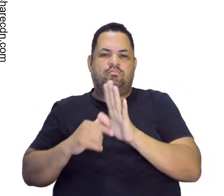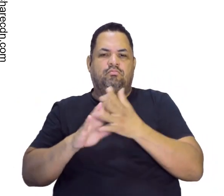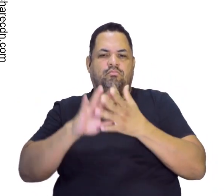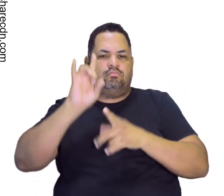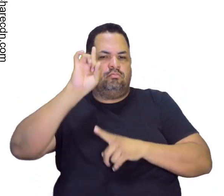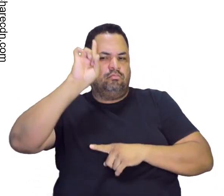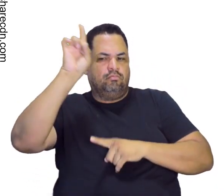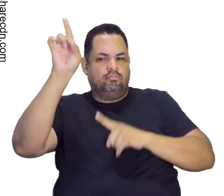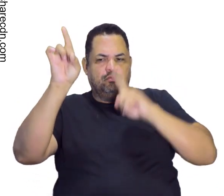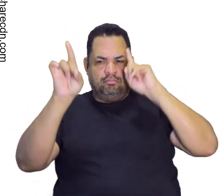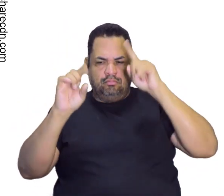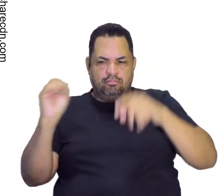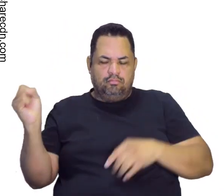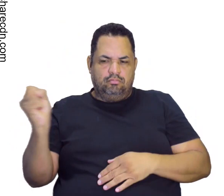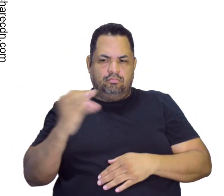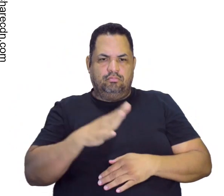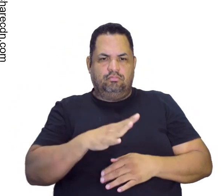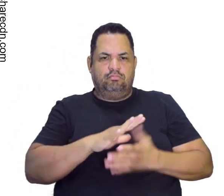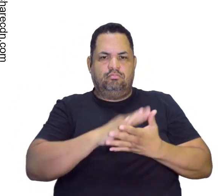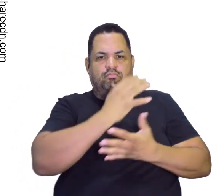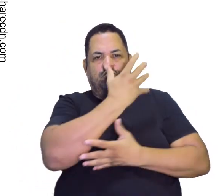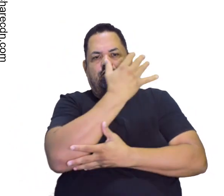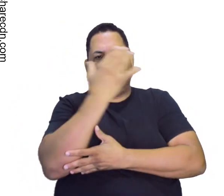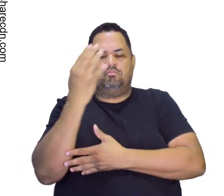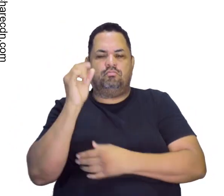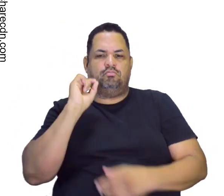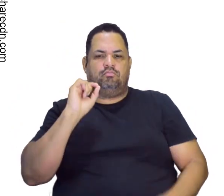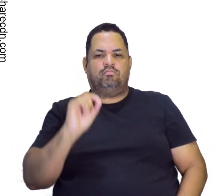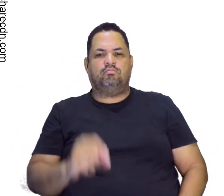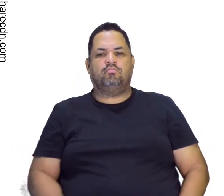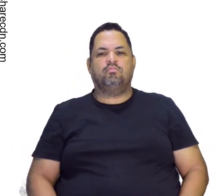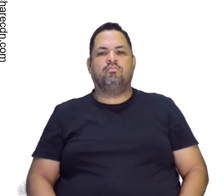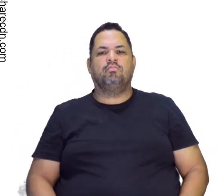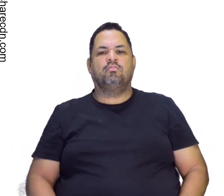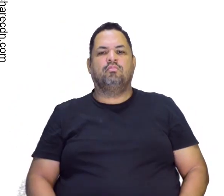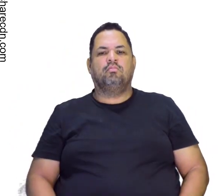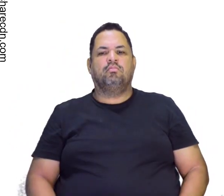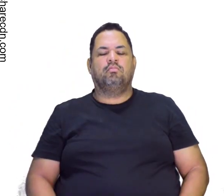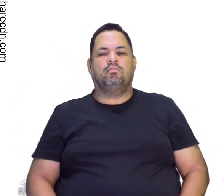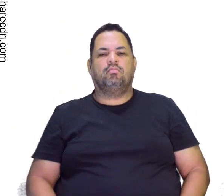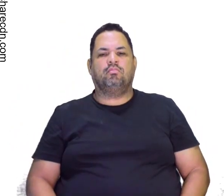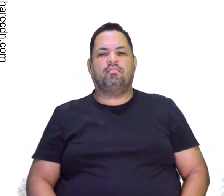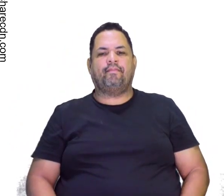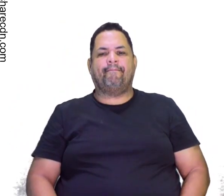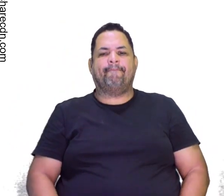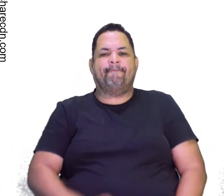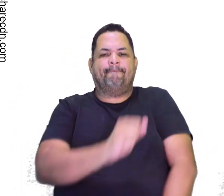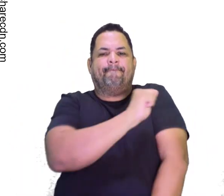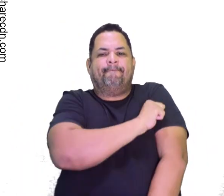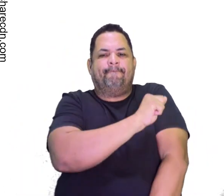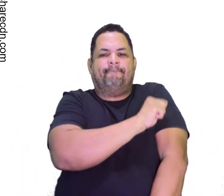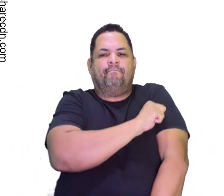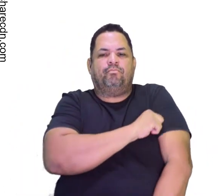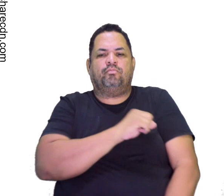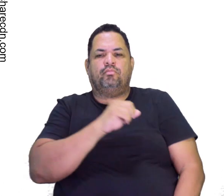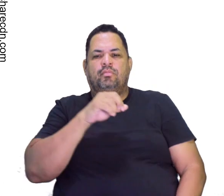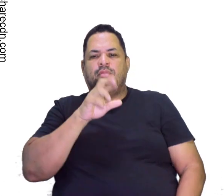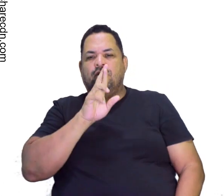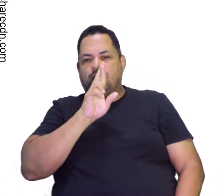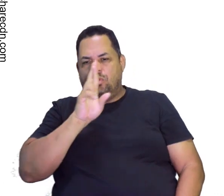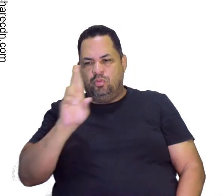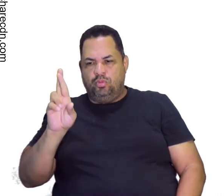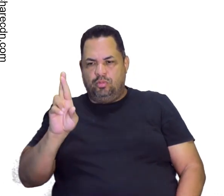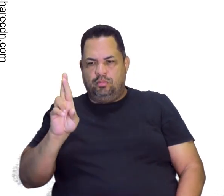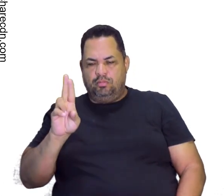uma ideia né uma paisagem o alguma coisa que ela tava vendo no caso da estudante russa você veja também que a gente